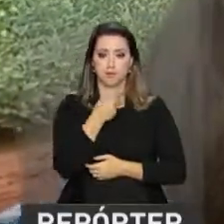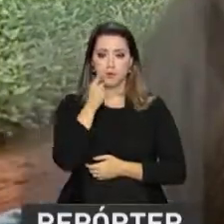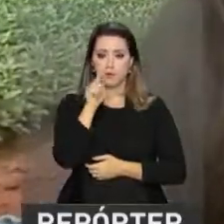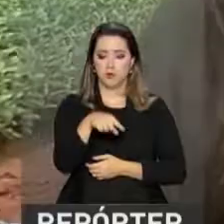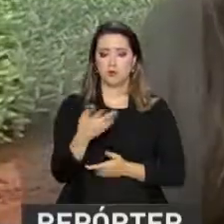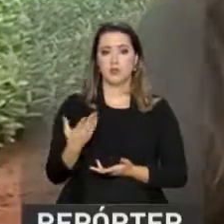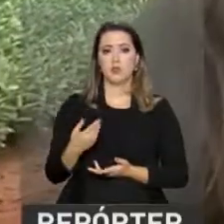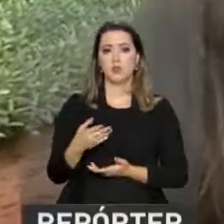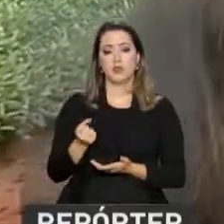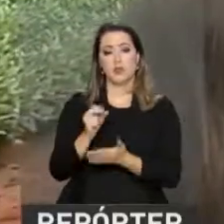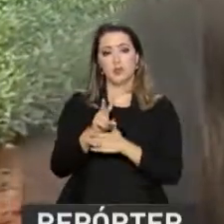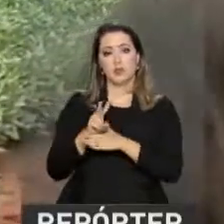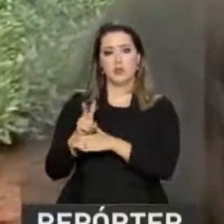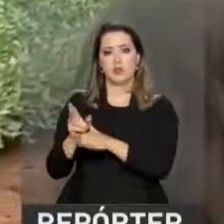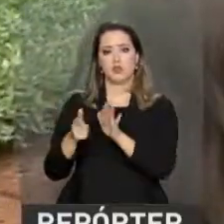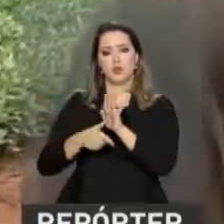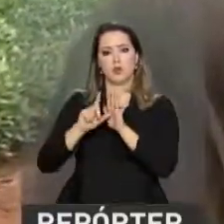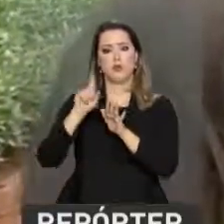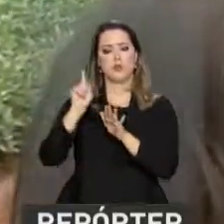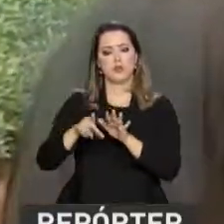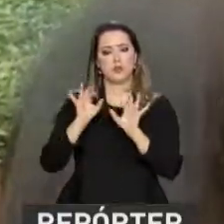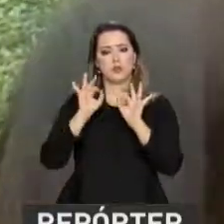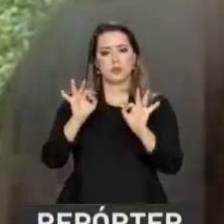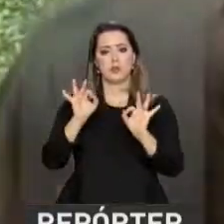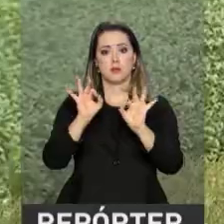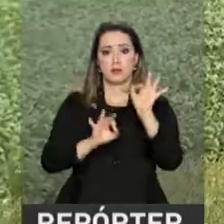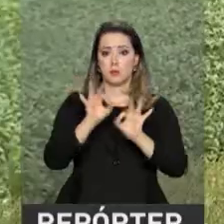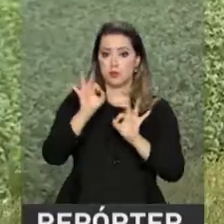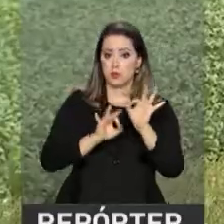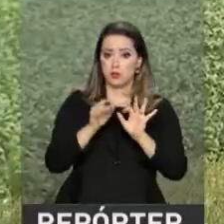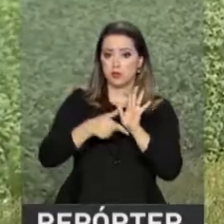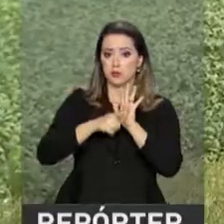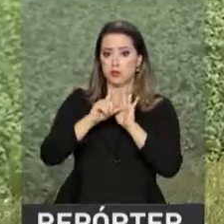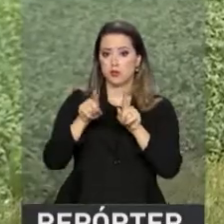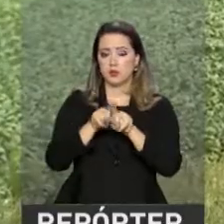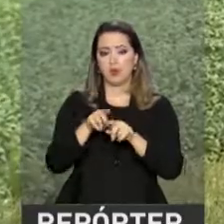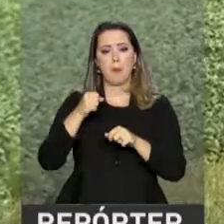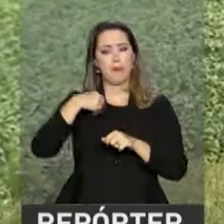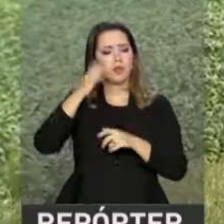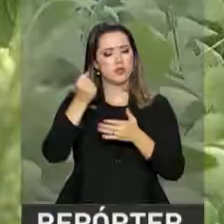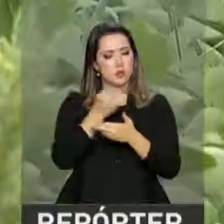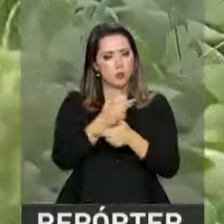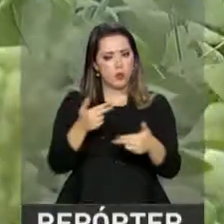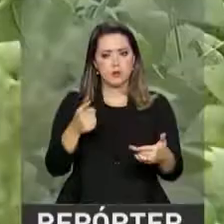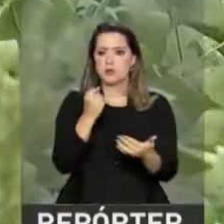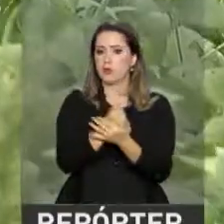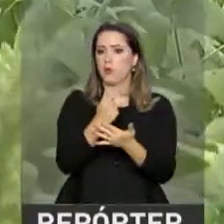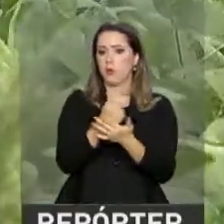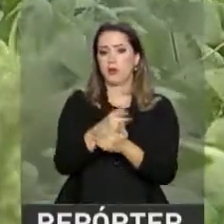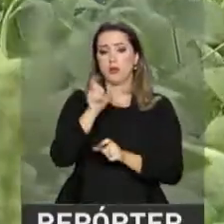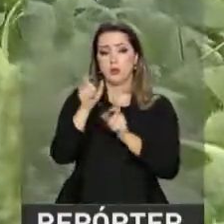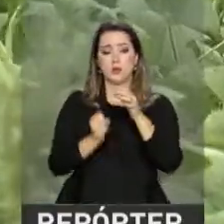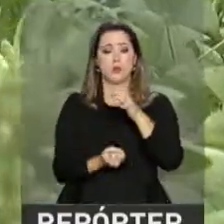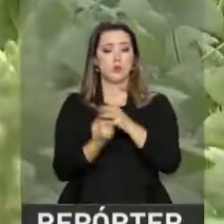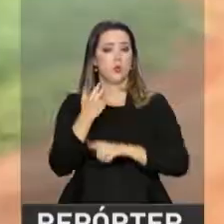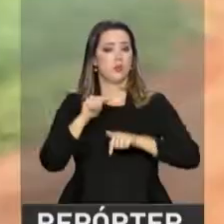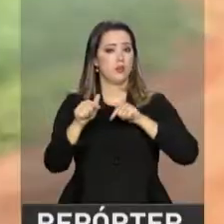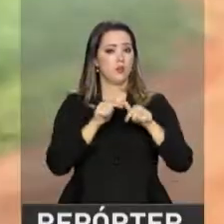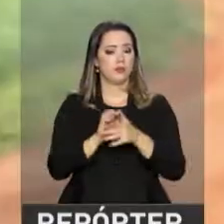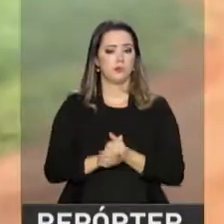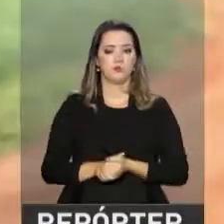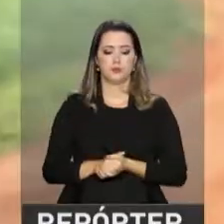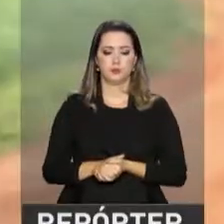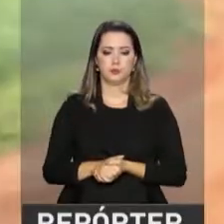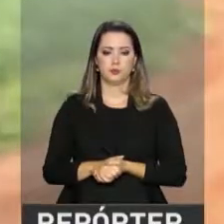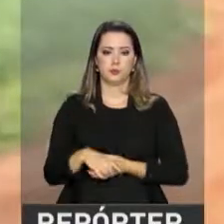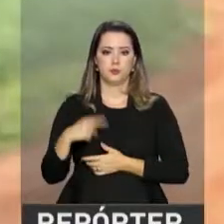acesso a esse crédito mais cedo é garantia de mais produtos, mais funcionários contratados e mais tecnologia na produção. A gente